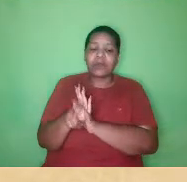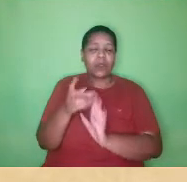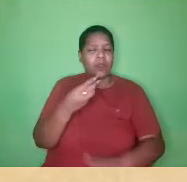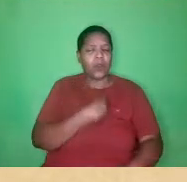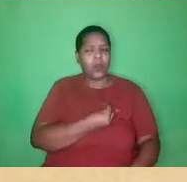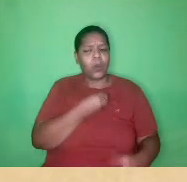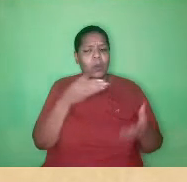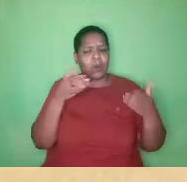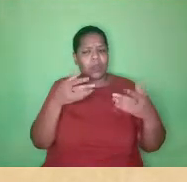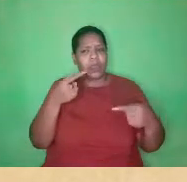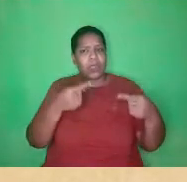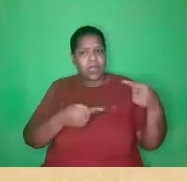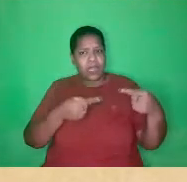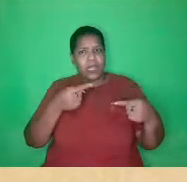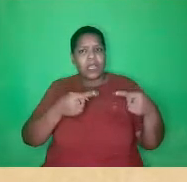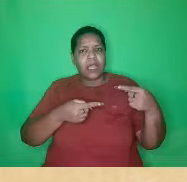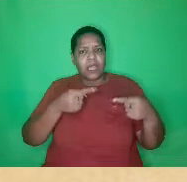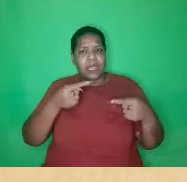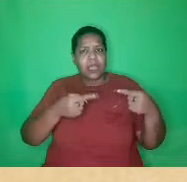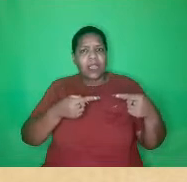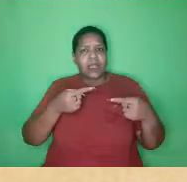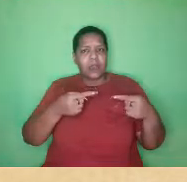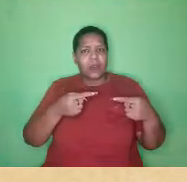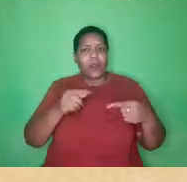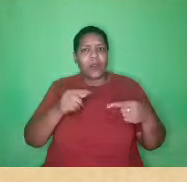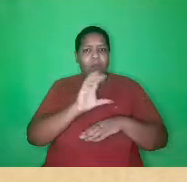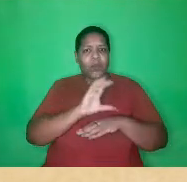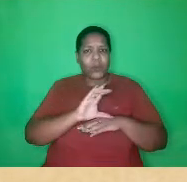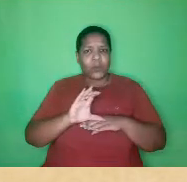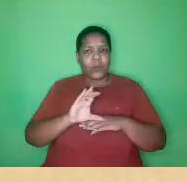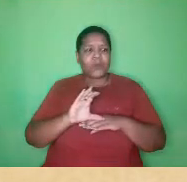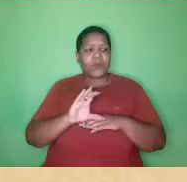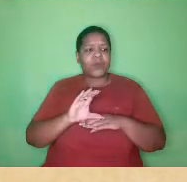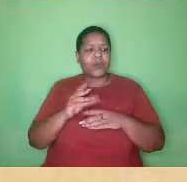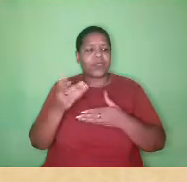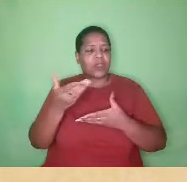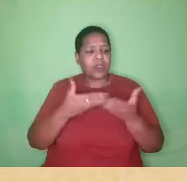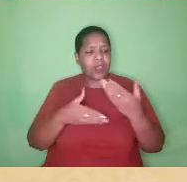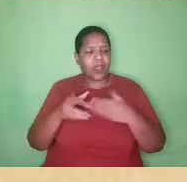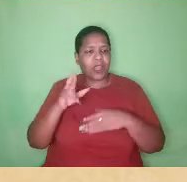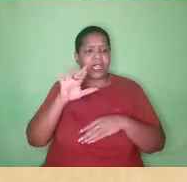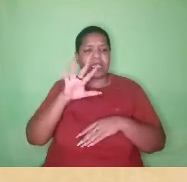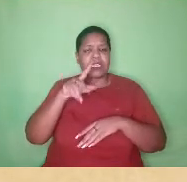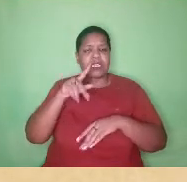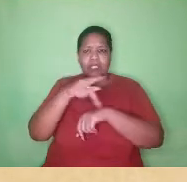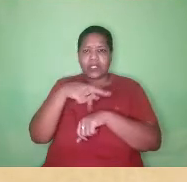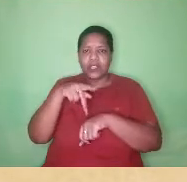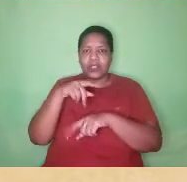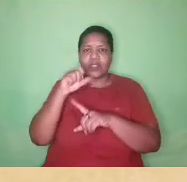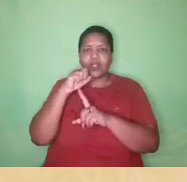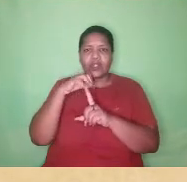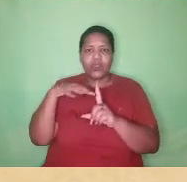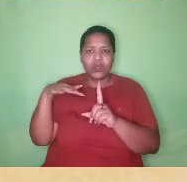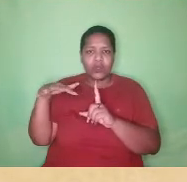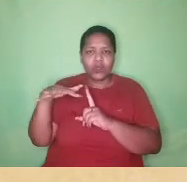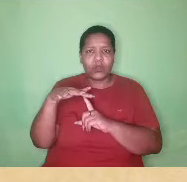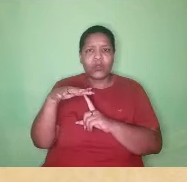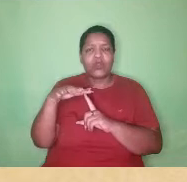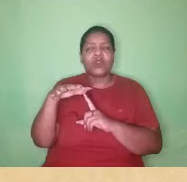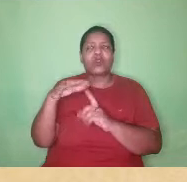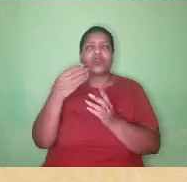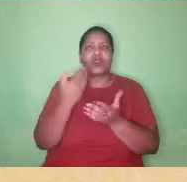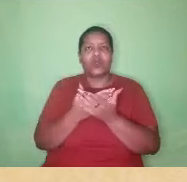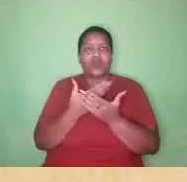alunos dos cursos de Relações Internacionais, de Sociologia, de Antropologia,